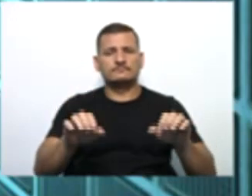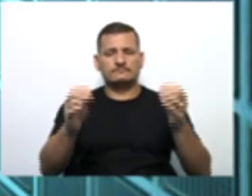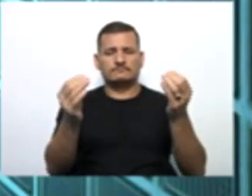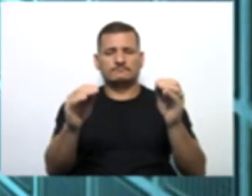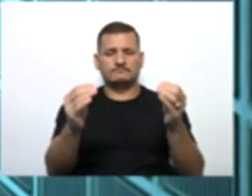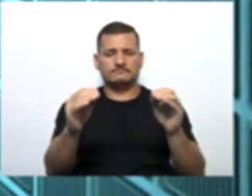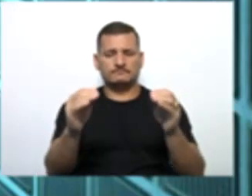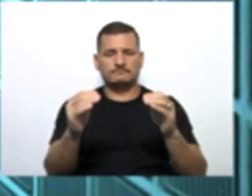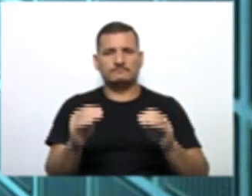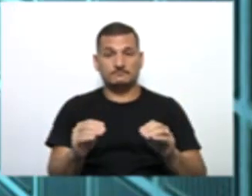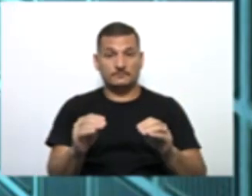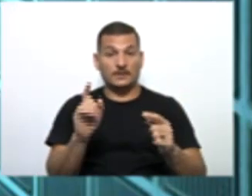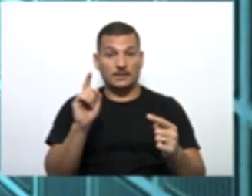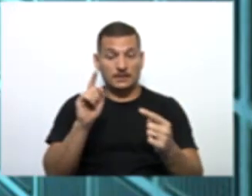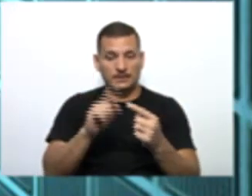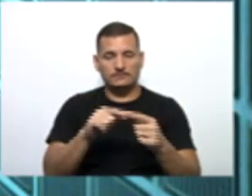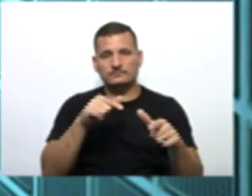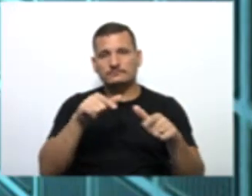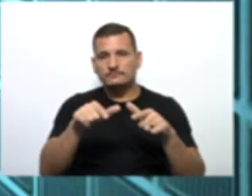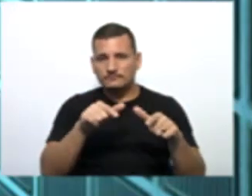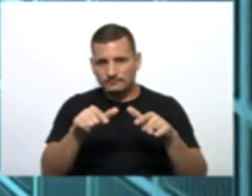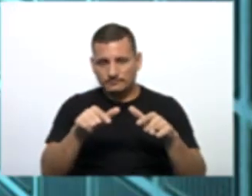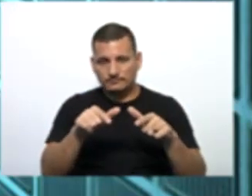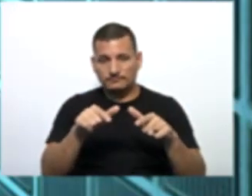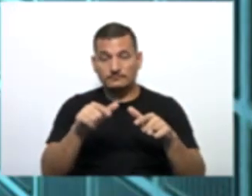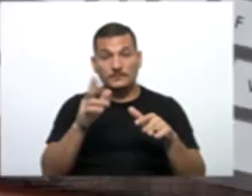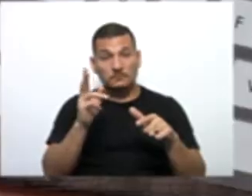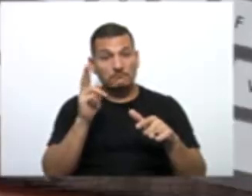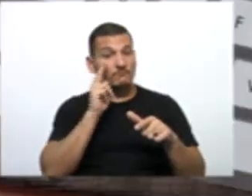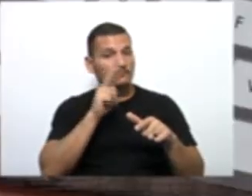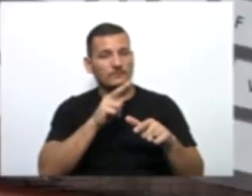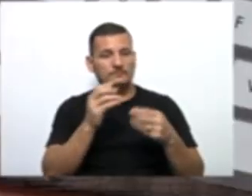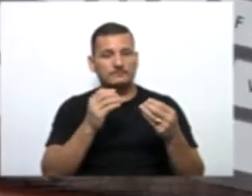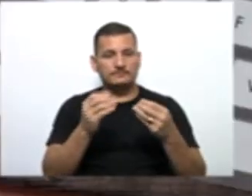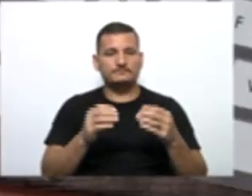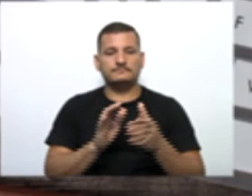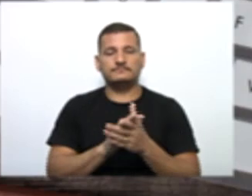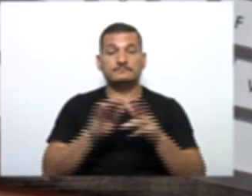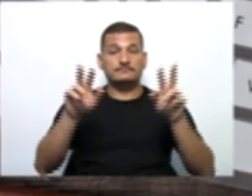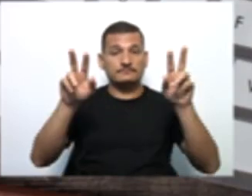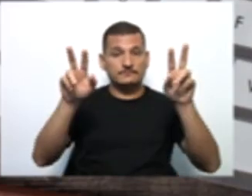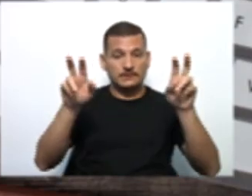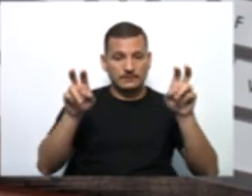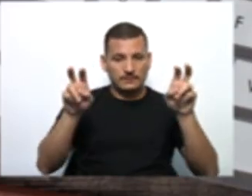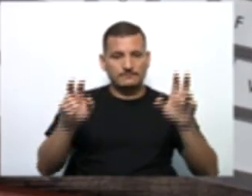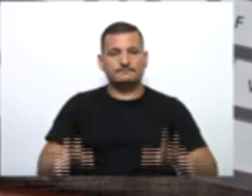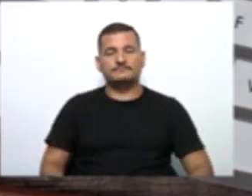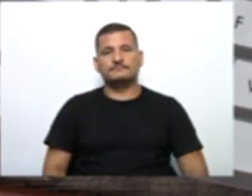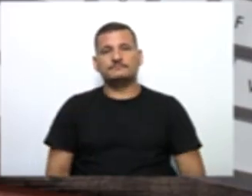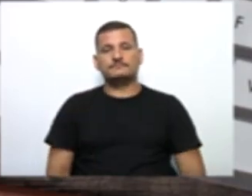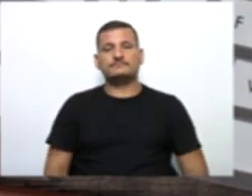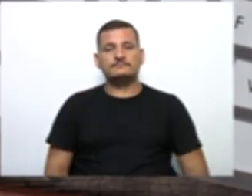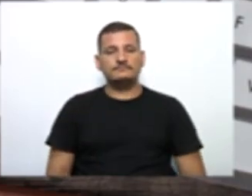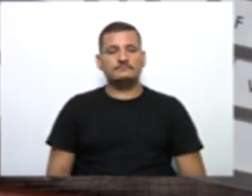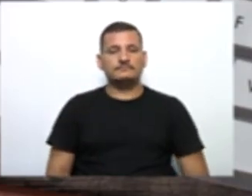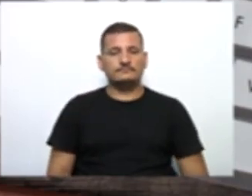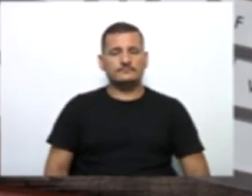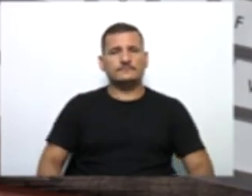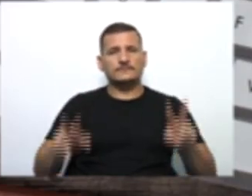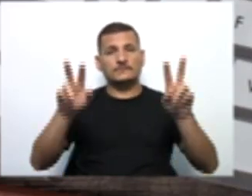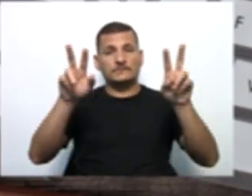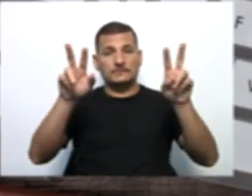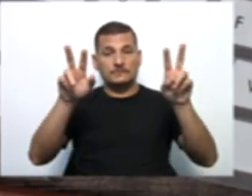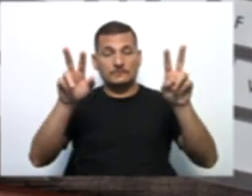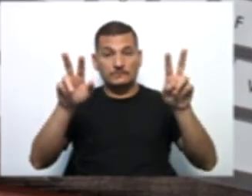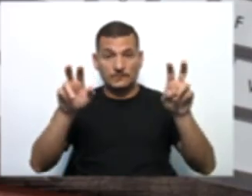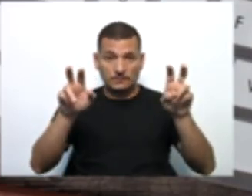atingir o objetivo do trabalho. Vejamos como fazer. Tema. A escolha do tema está vinculada